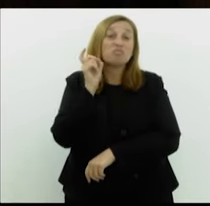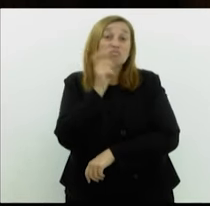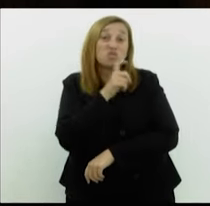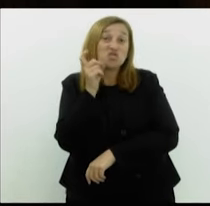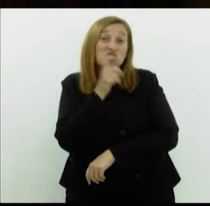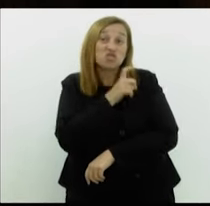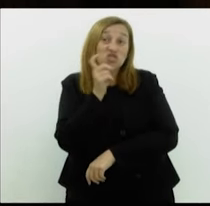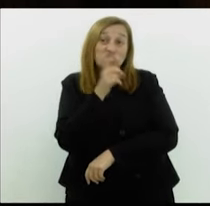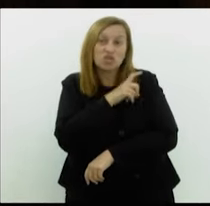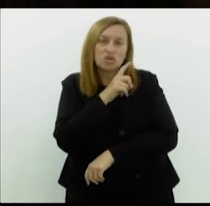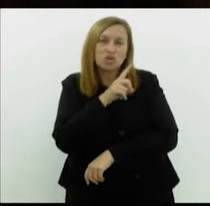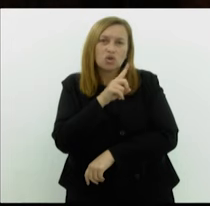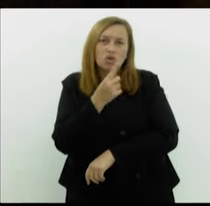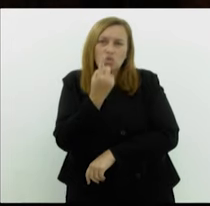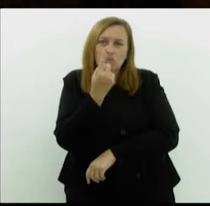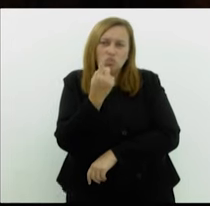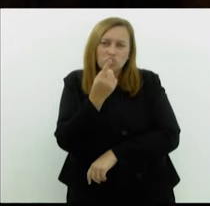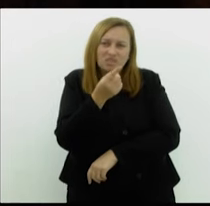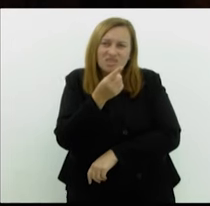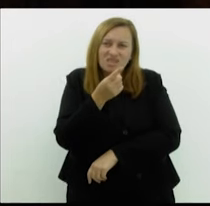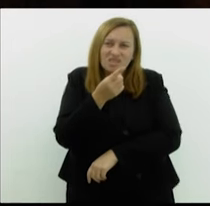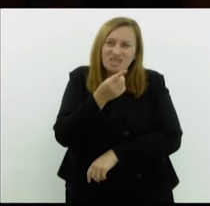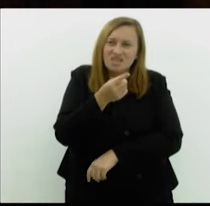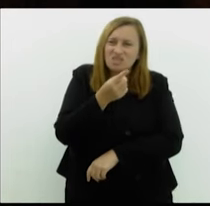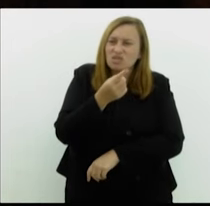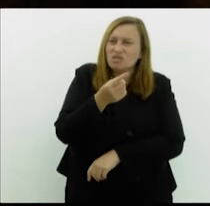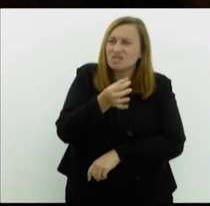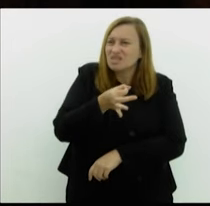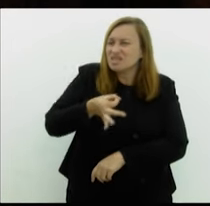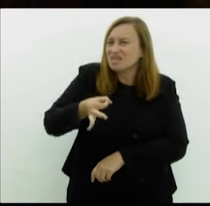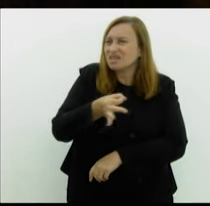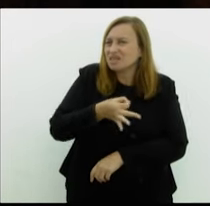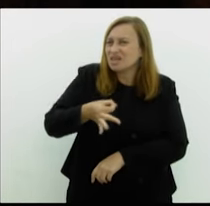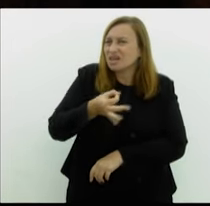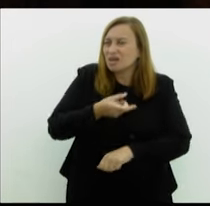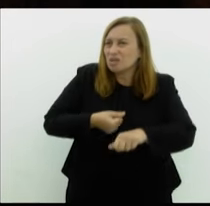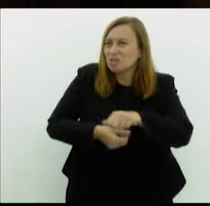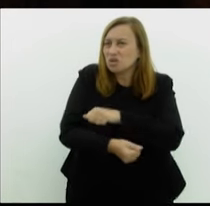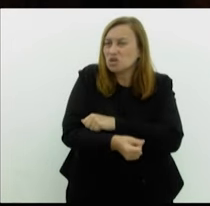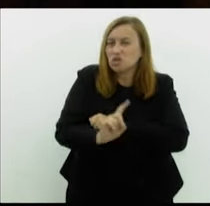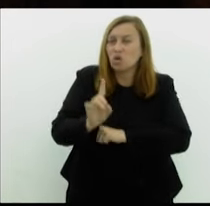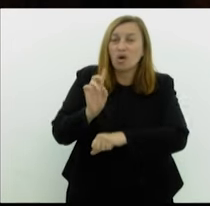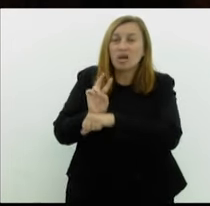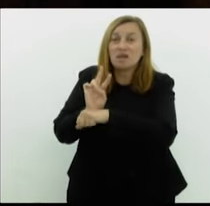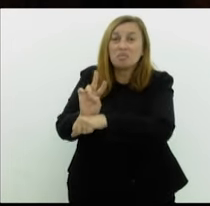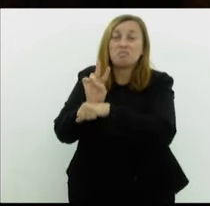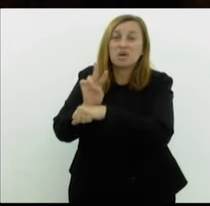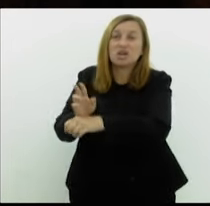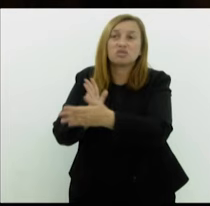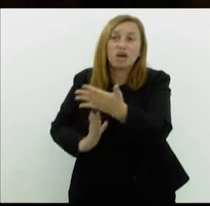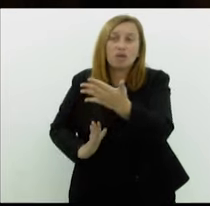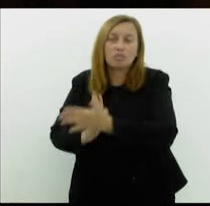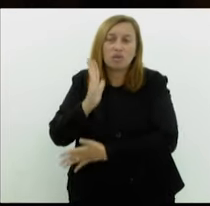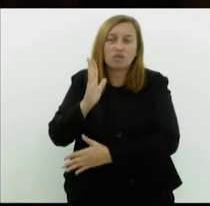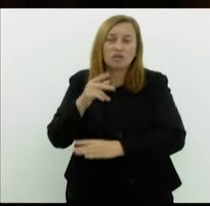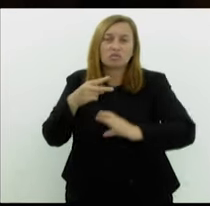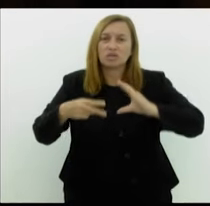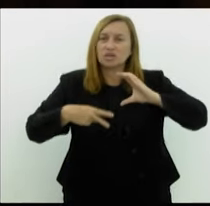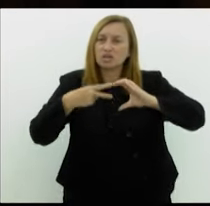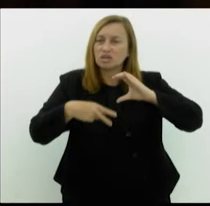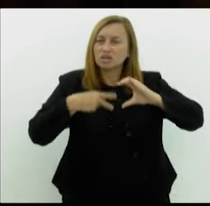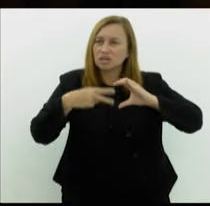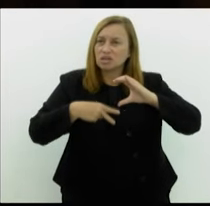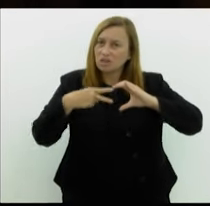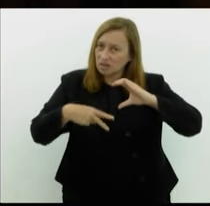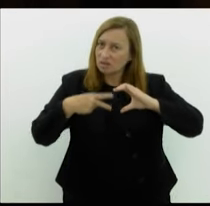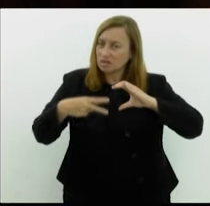não se trata de um centavo de investimento, se trata de empréstimo com juros altos aprovados pela Câmara do Rio de Janeiro e com